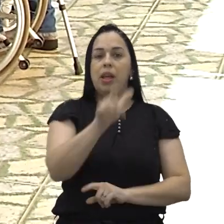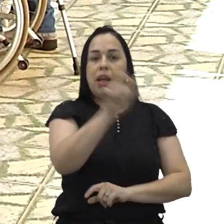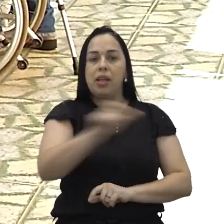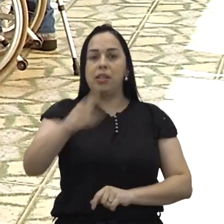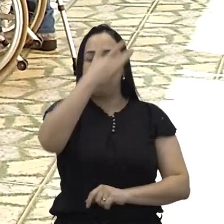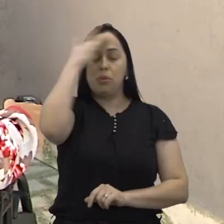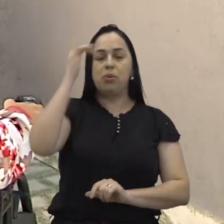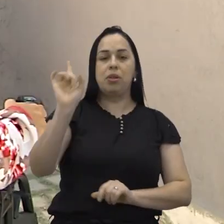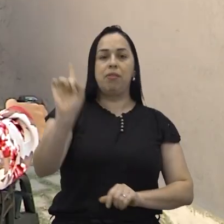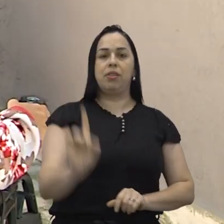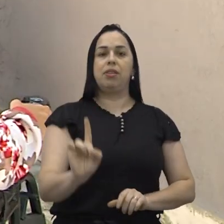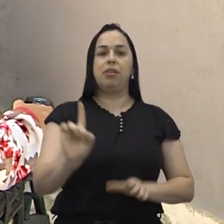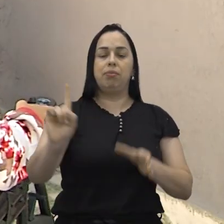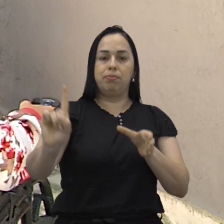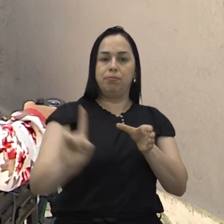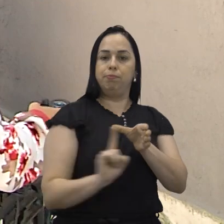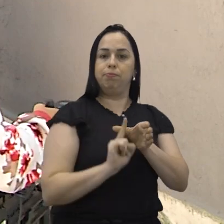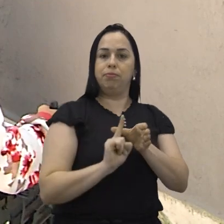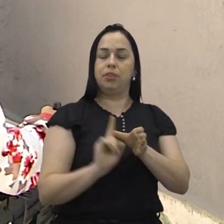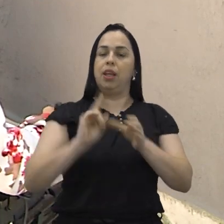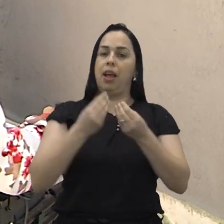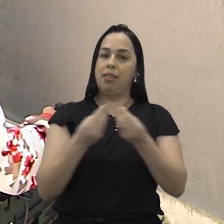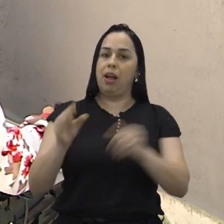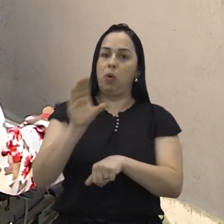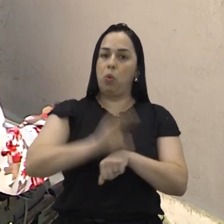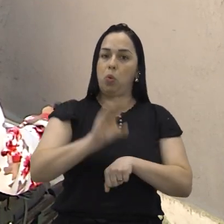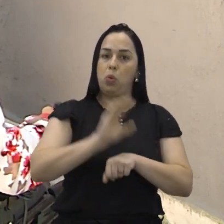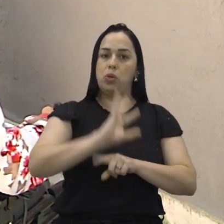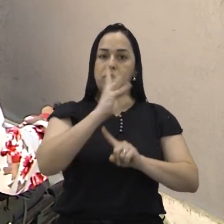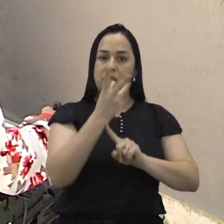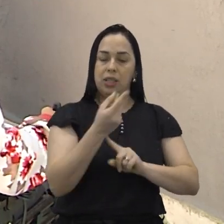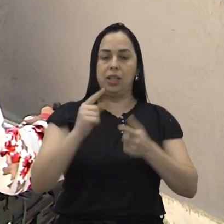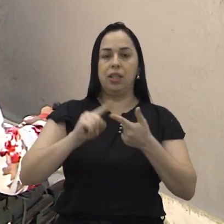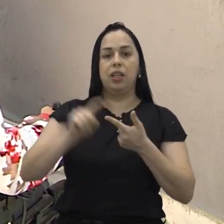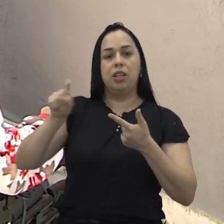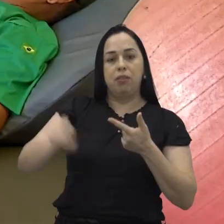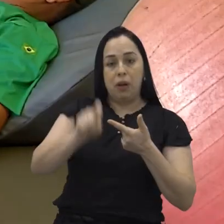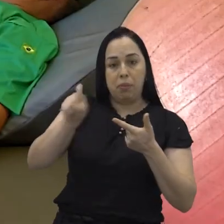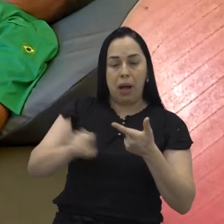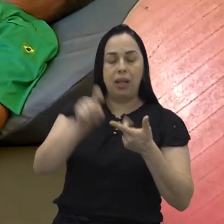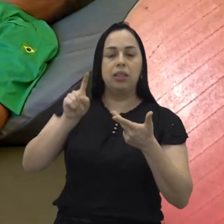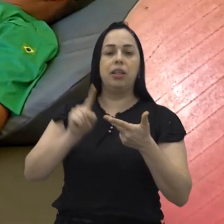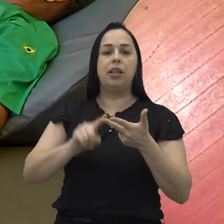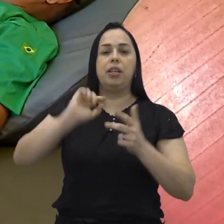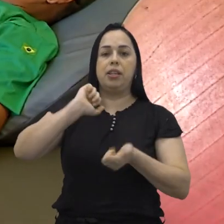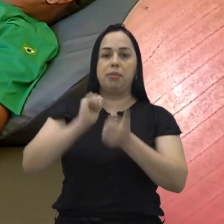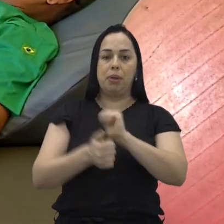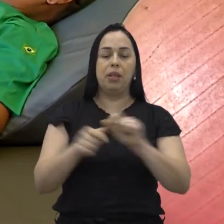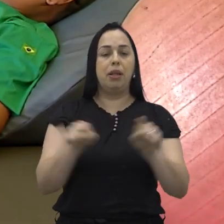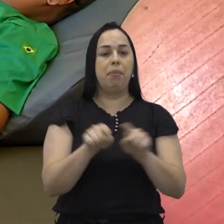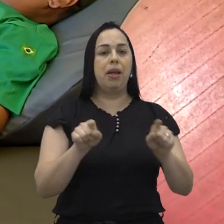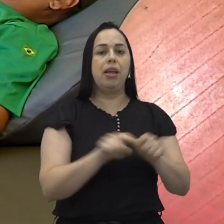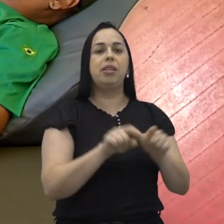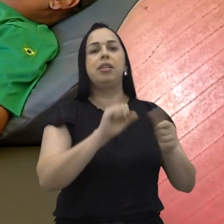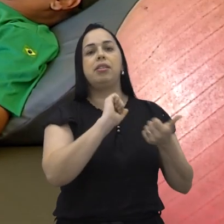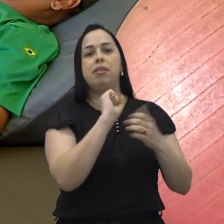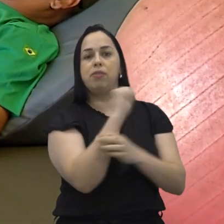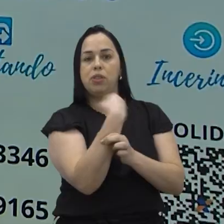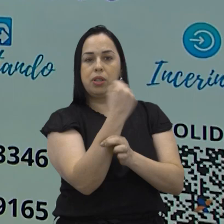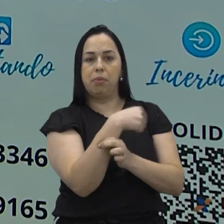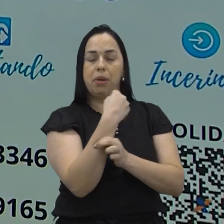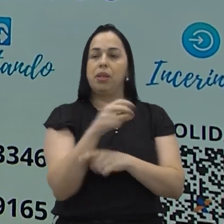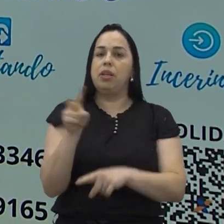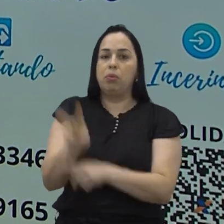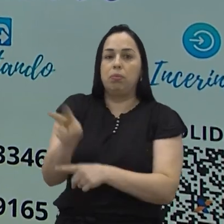com deficiência. São oferecidas aulas de artesanato, informática e esportes, além de fisioterapia e serviço